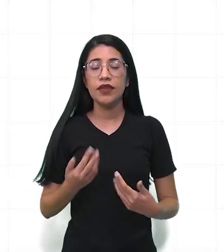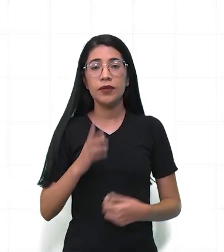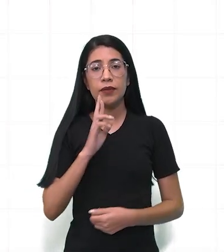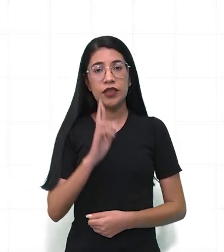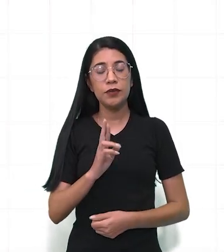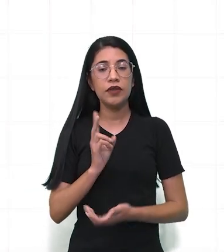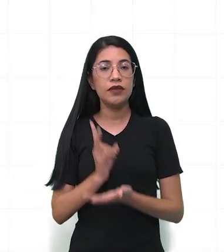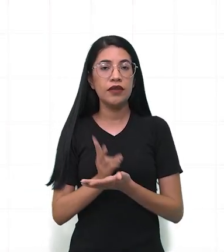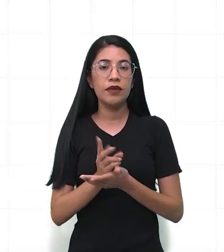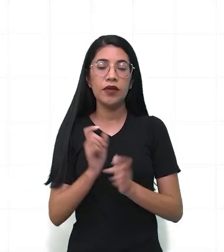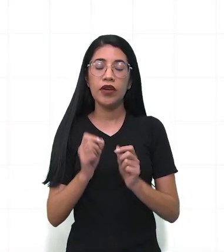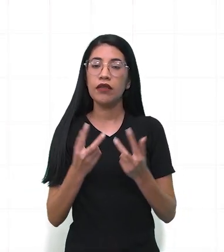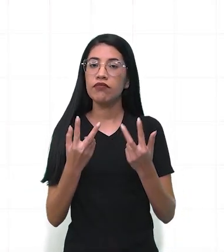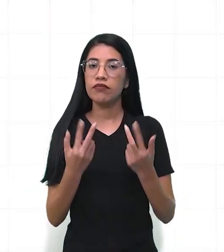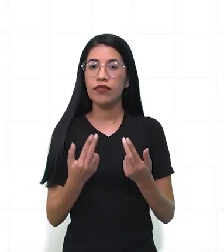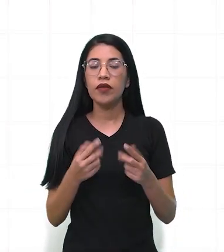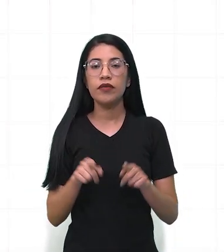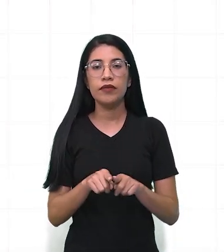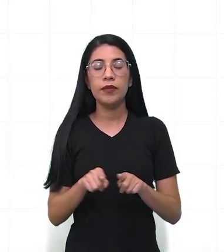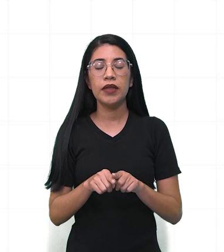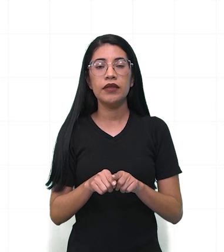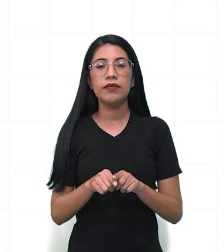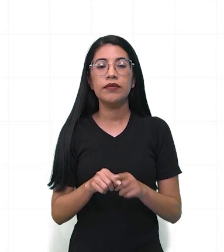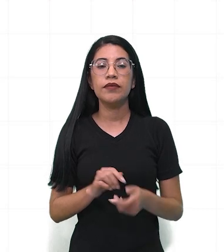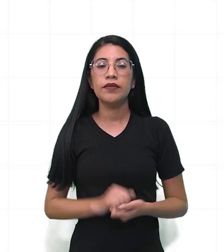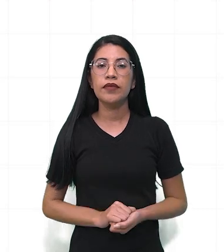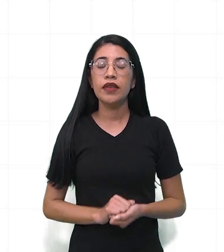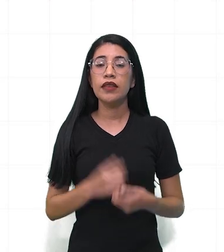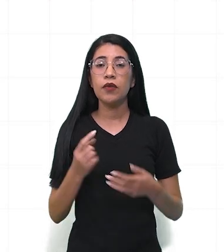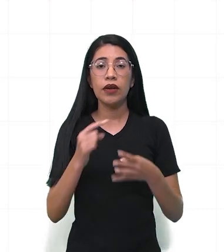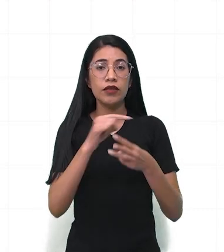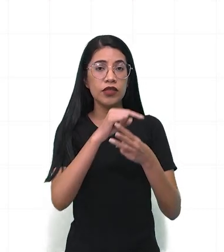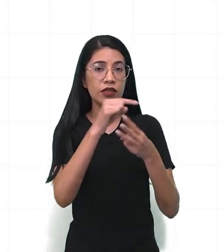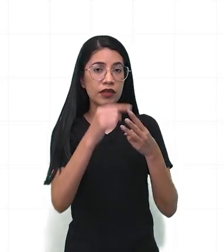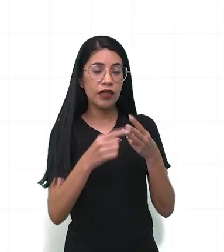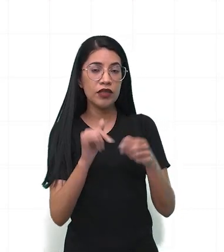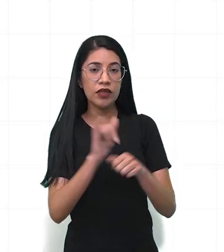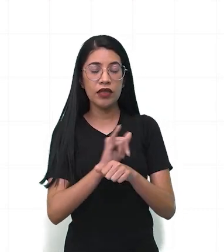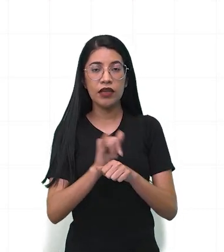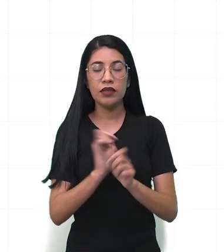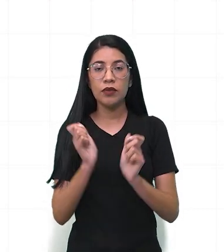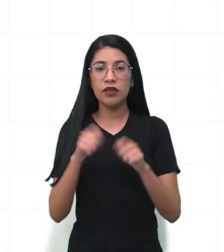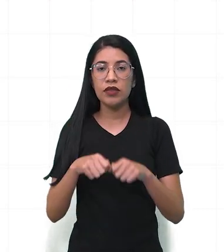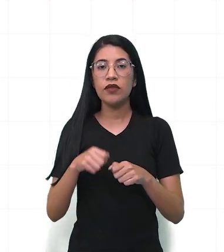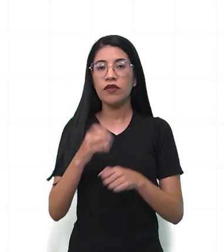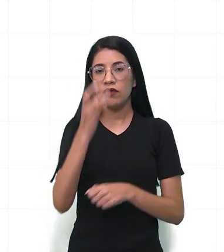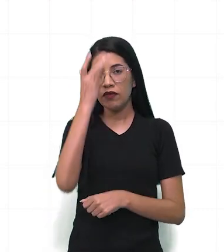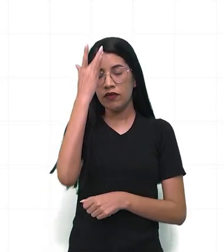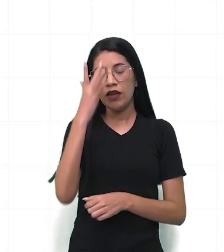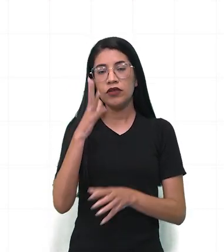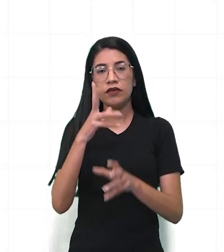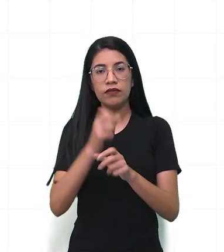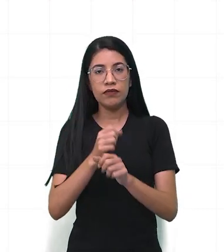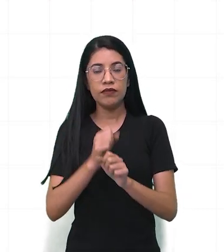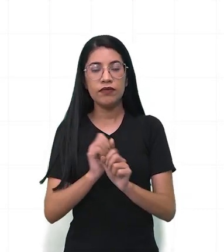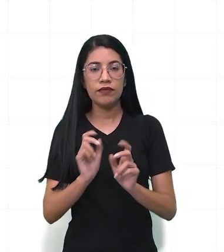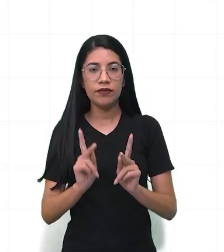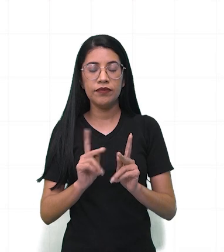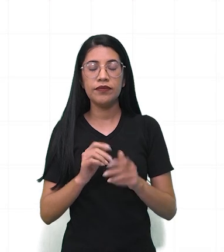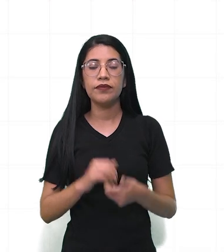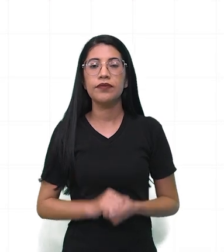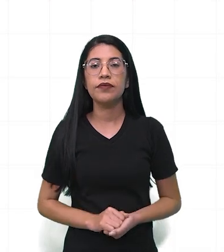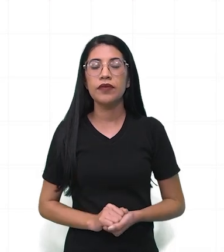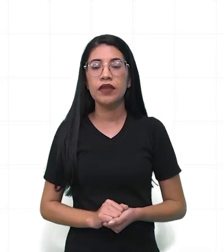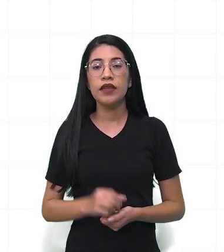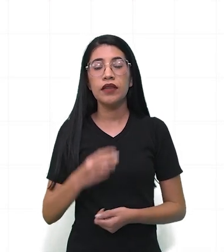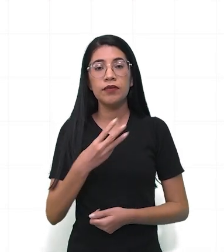você escolhe qual das 3 formas fica mais viável para você. tá certo? Então, 30% de